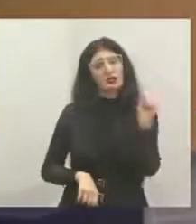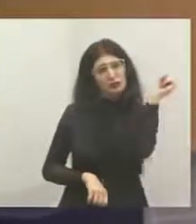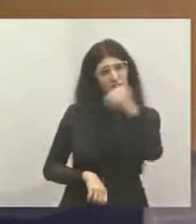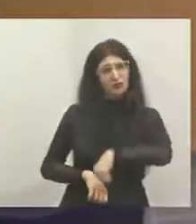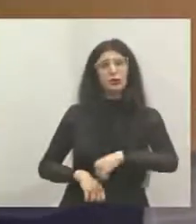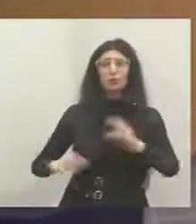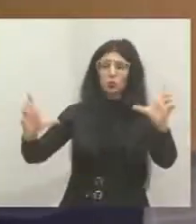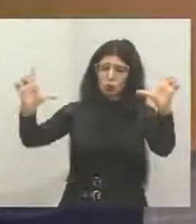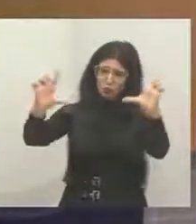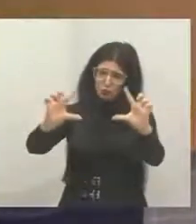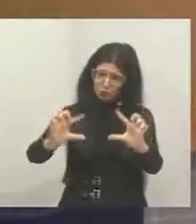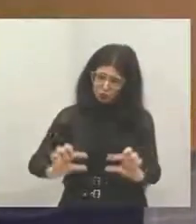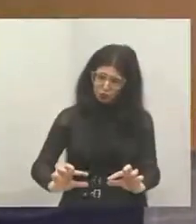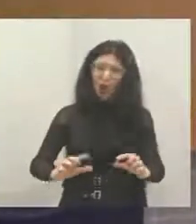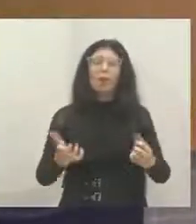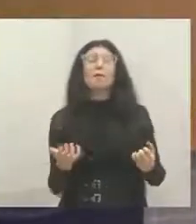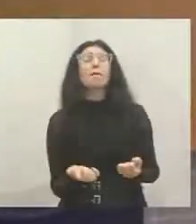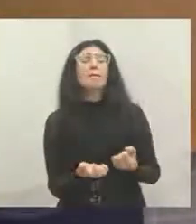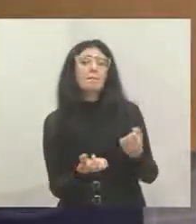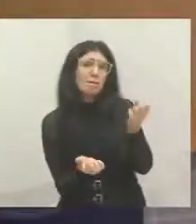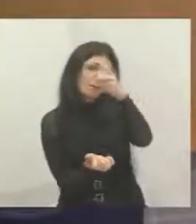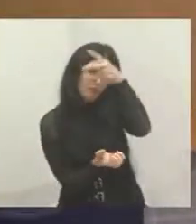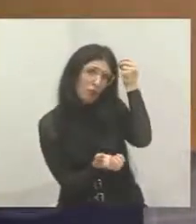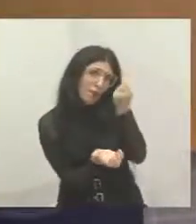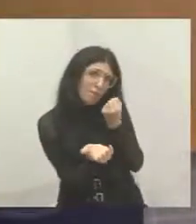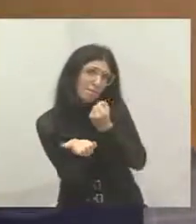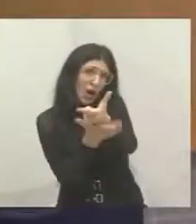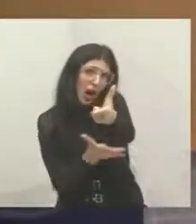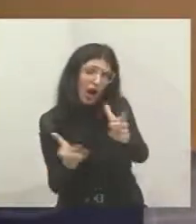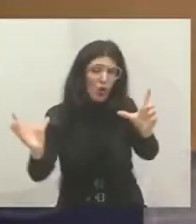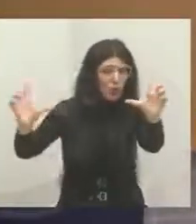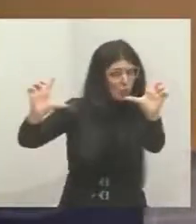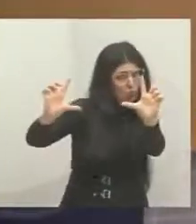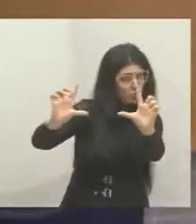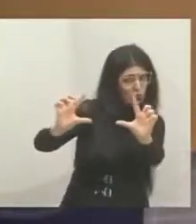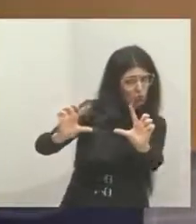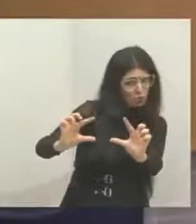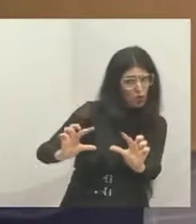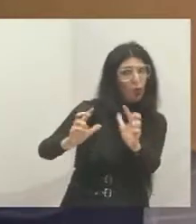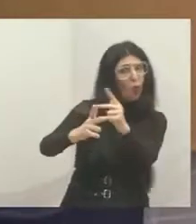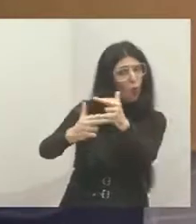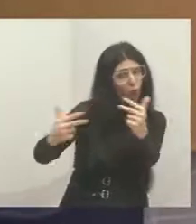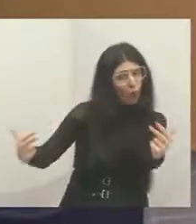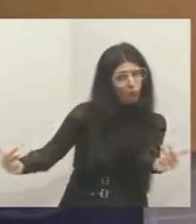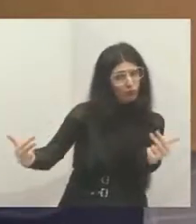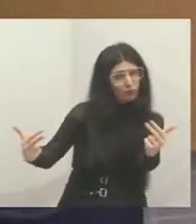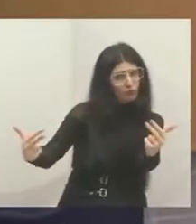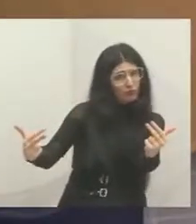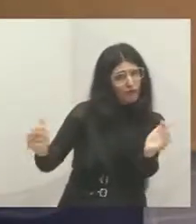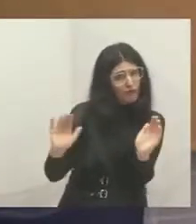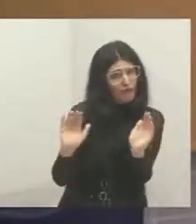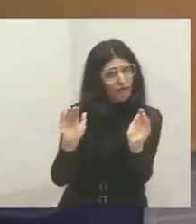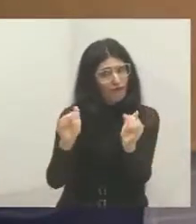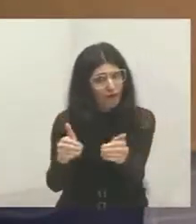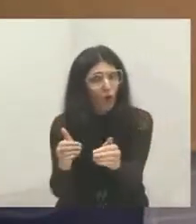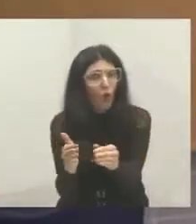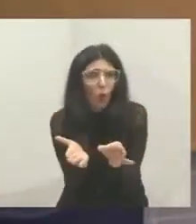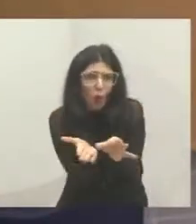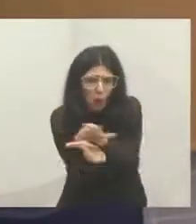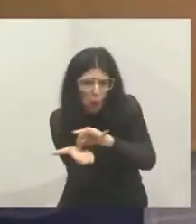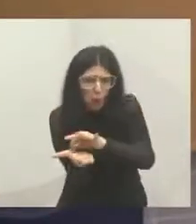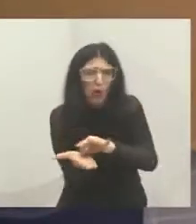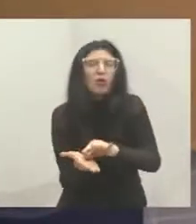desses pagamentos. Então, o que possivelmente pode ter ocorrido nessa rubrica, por exemplo, é isto, tem um